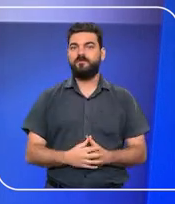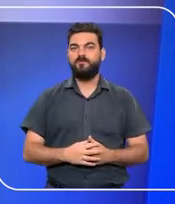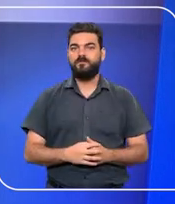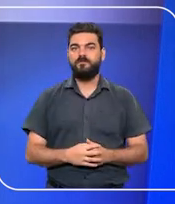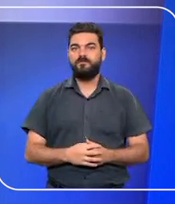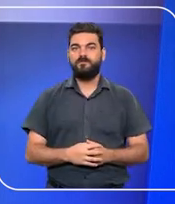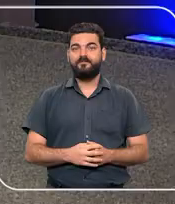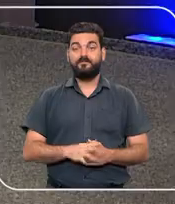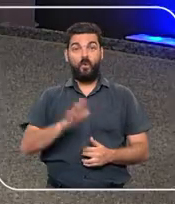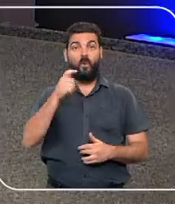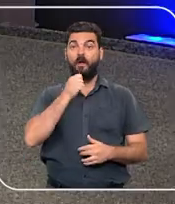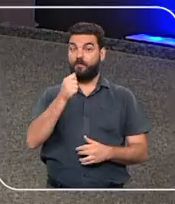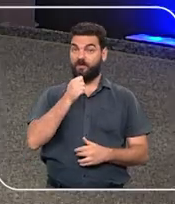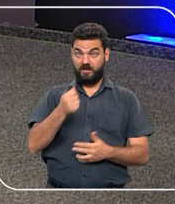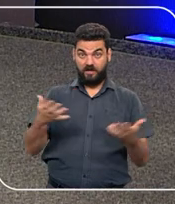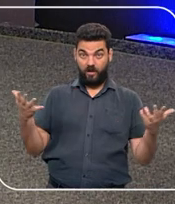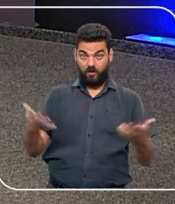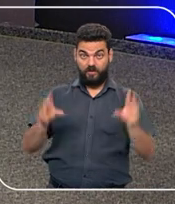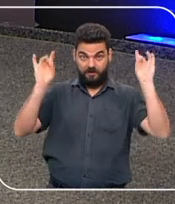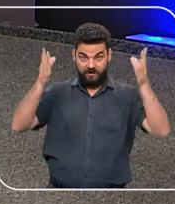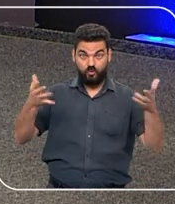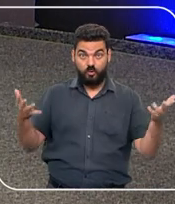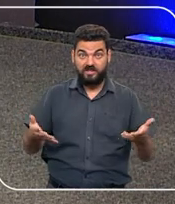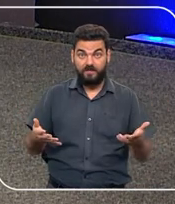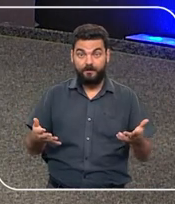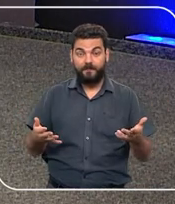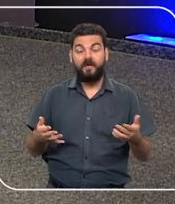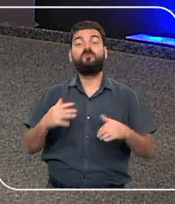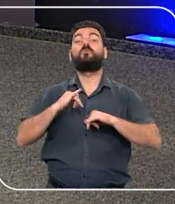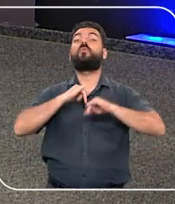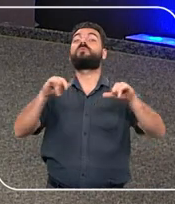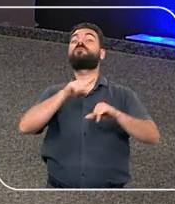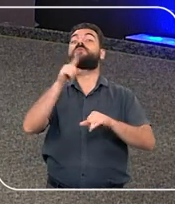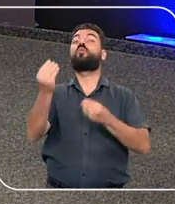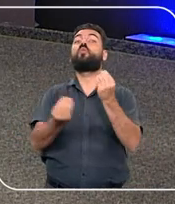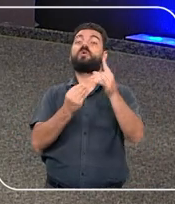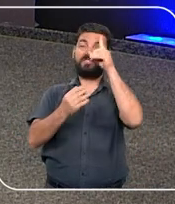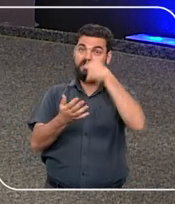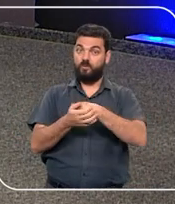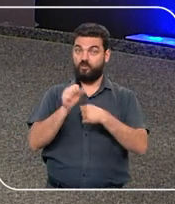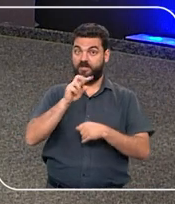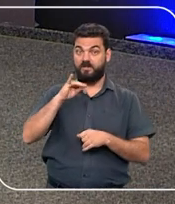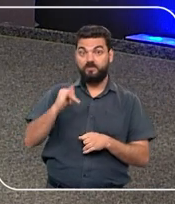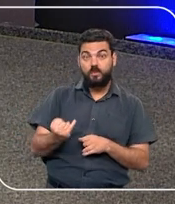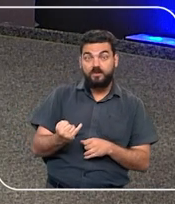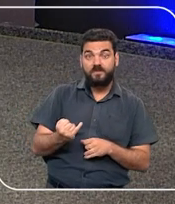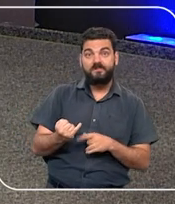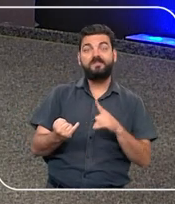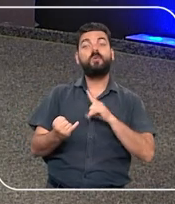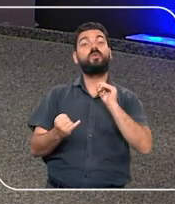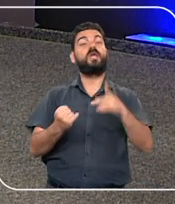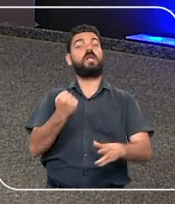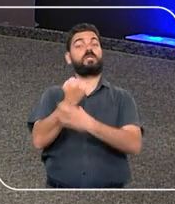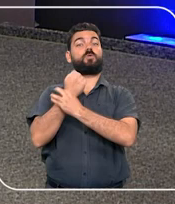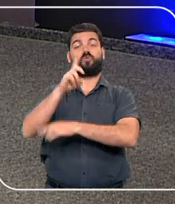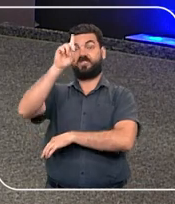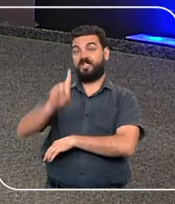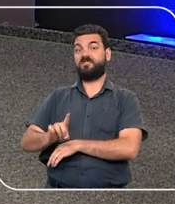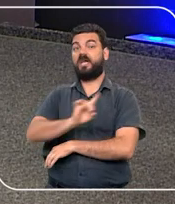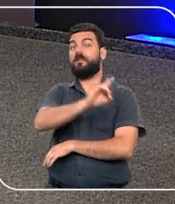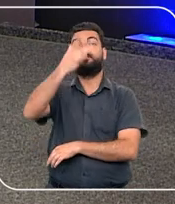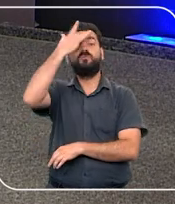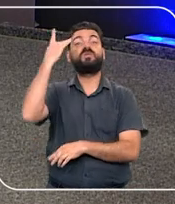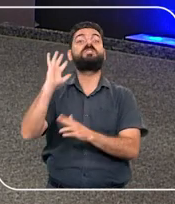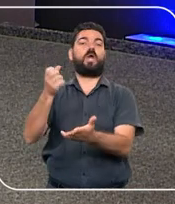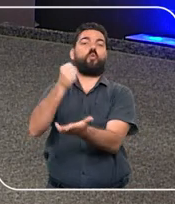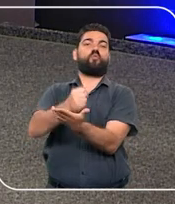o serviço na reportagem especial de hoje vamos mostrar como as decisões do STJ tem garantido